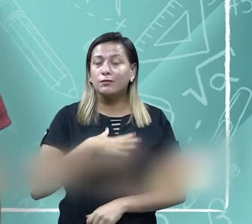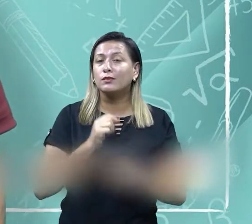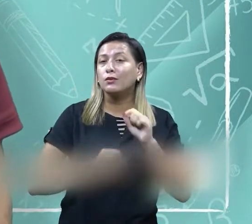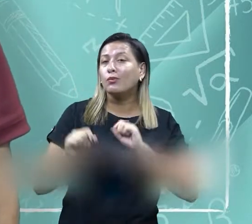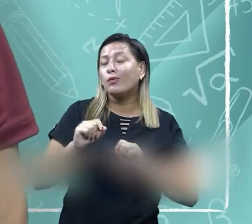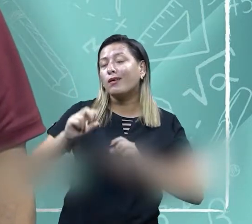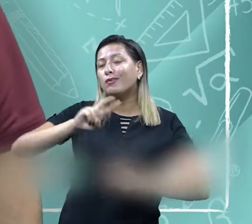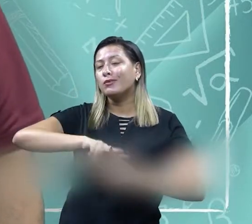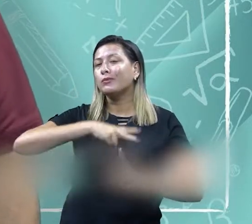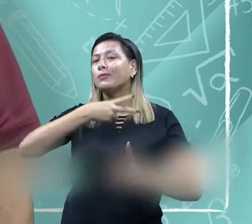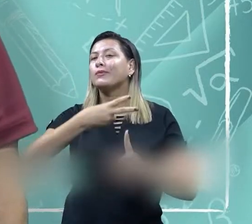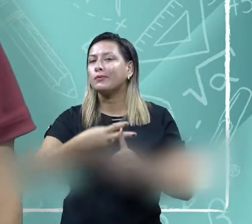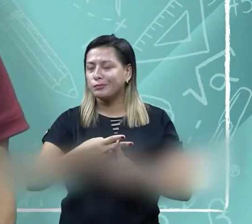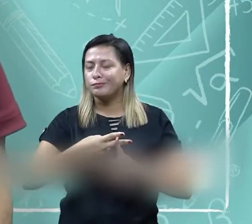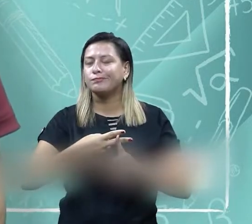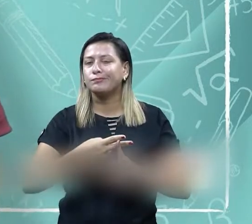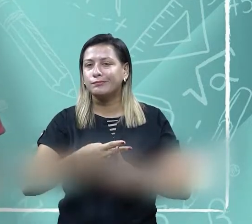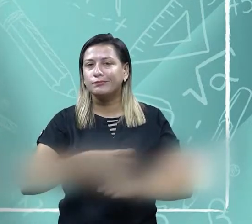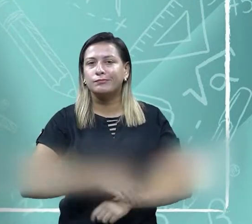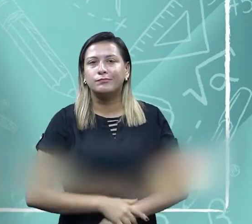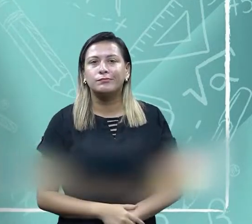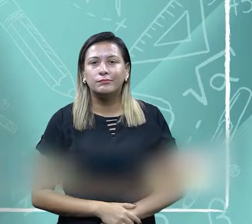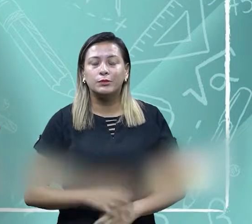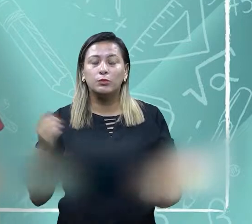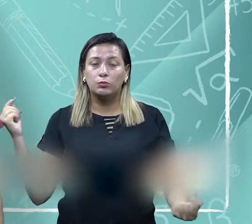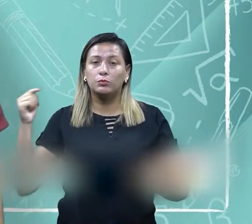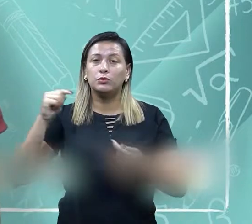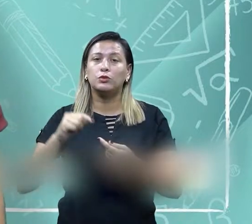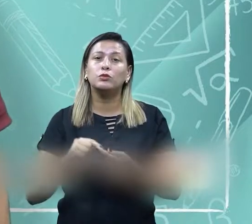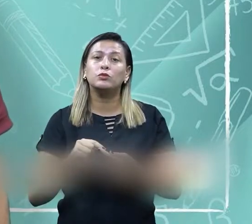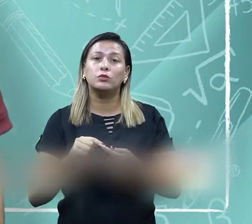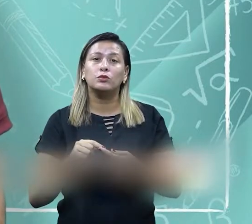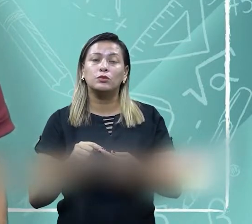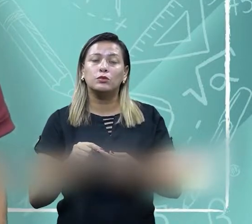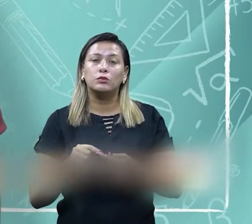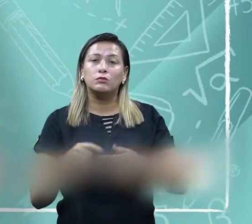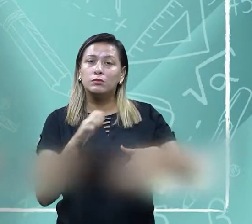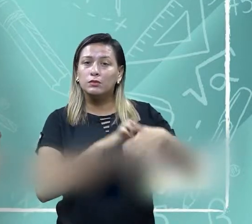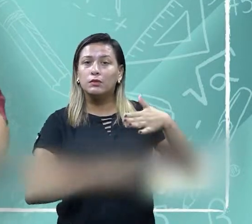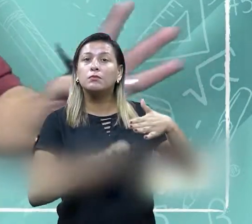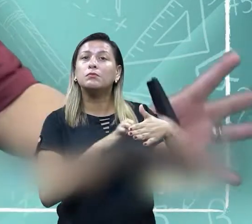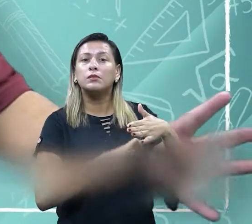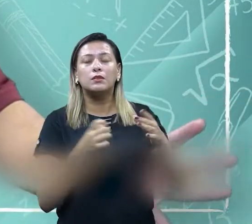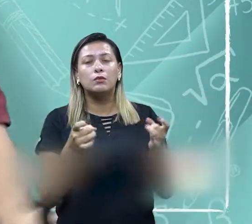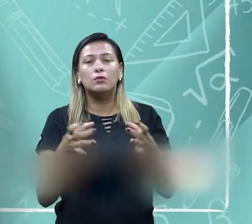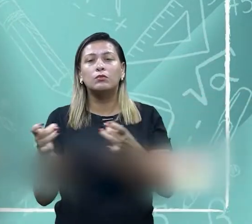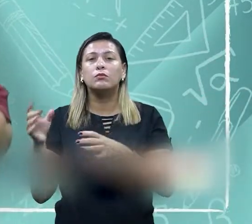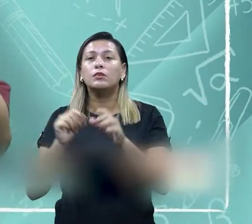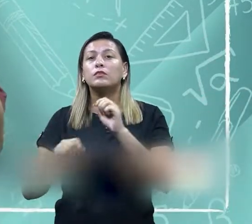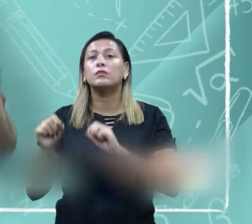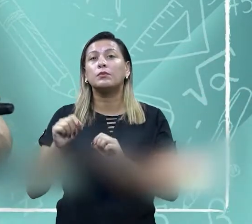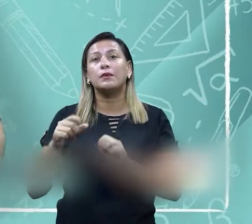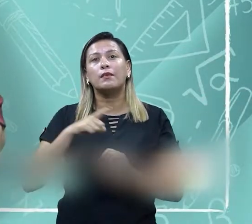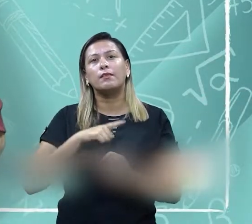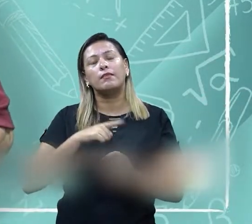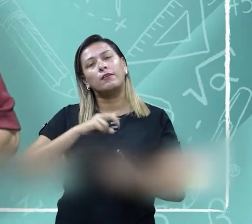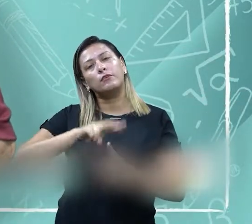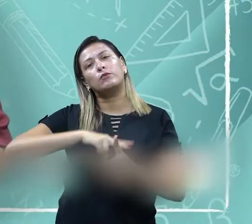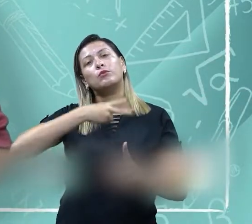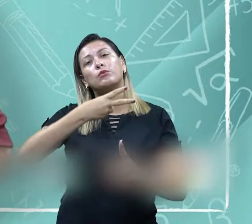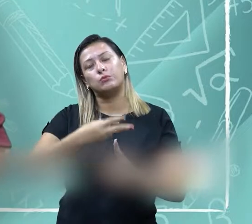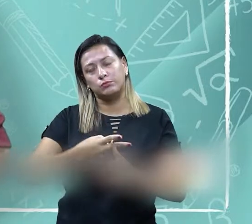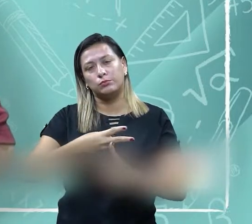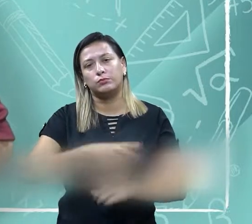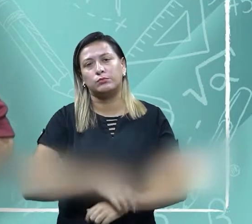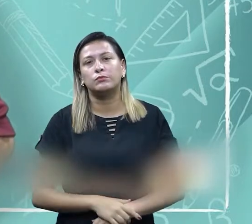lucro, né? A produção, o objetivo maior de qualquer organização quando vende o produto é lucro. Então,